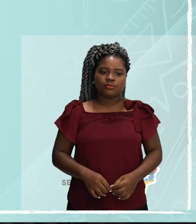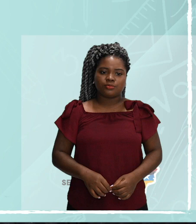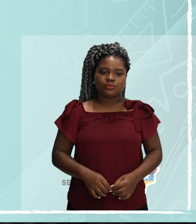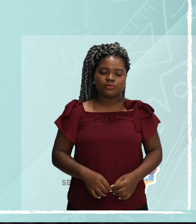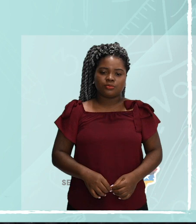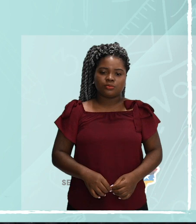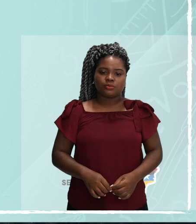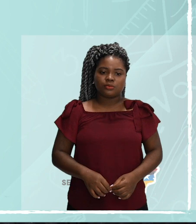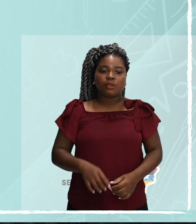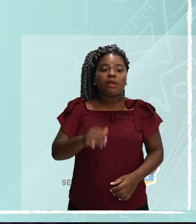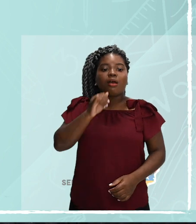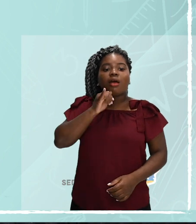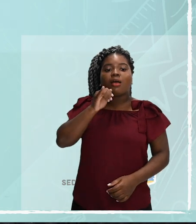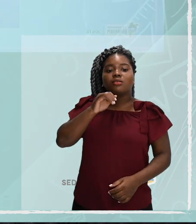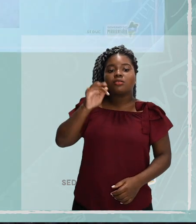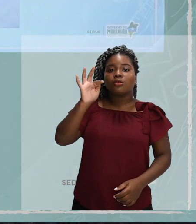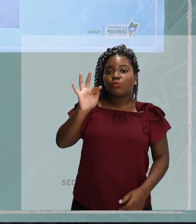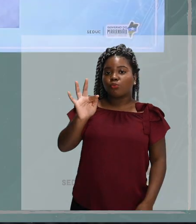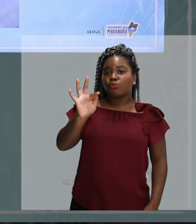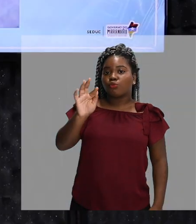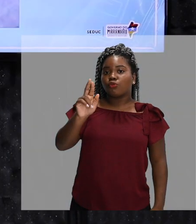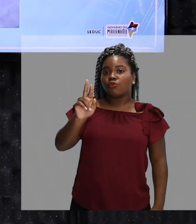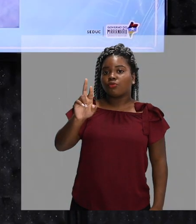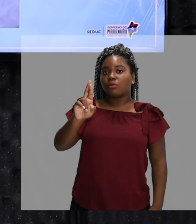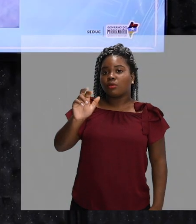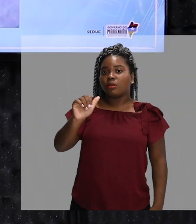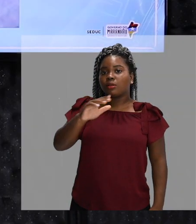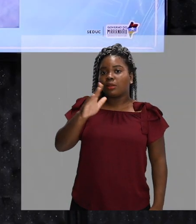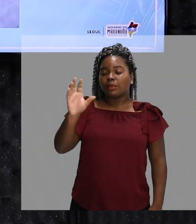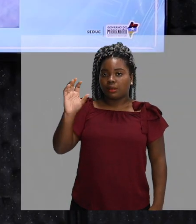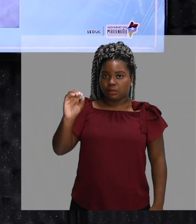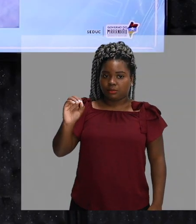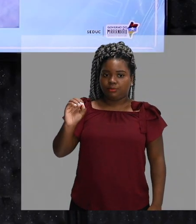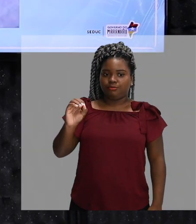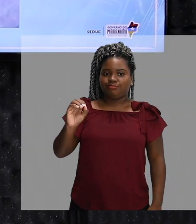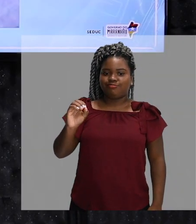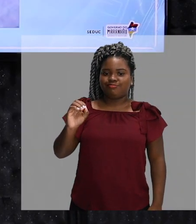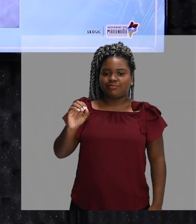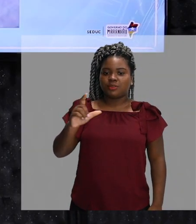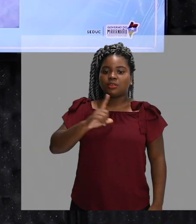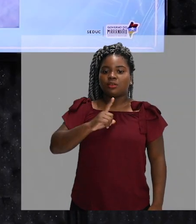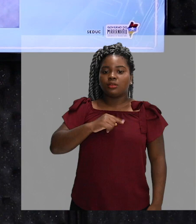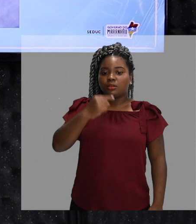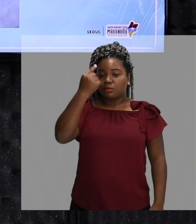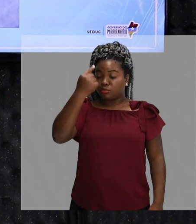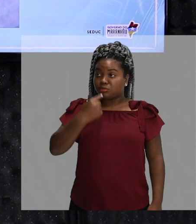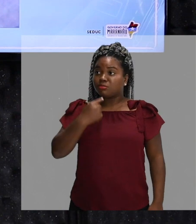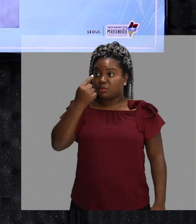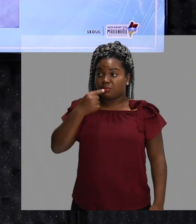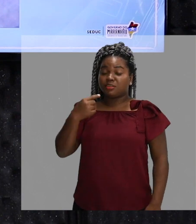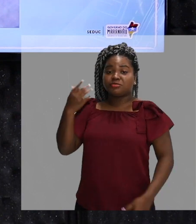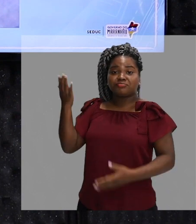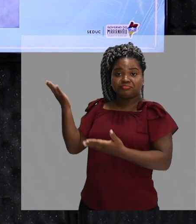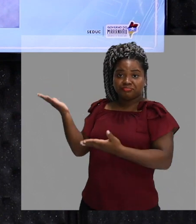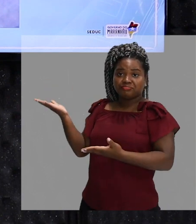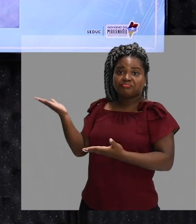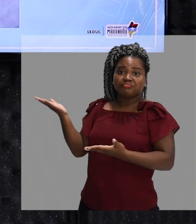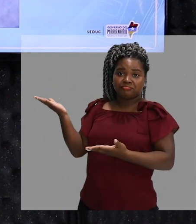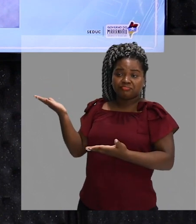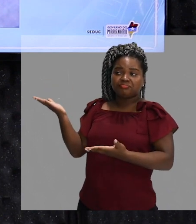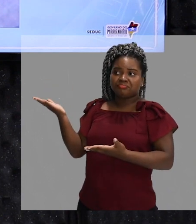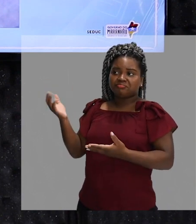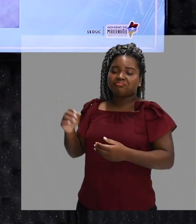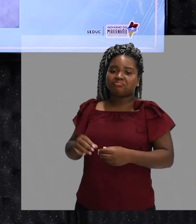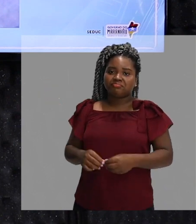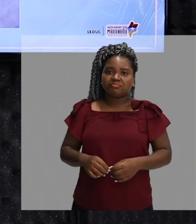monitorar os furacões. Então, aqui nós temos uma imagem da NASA, uma imagem de um furacão, obtida